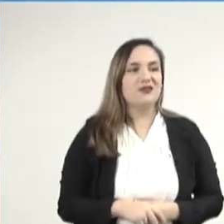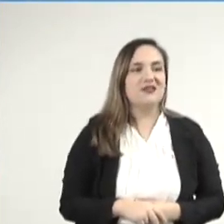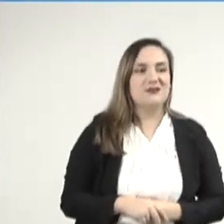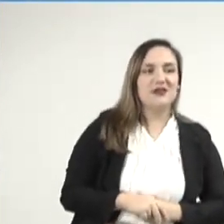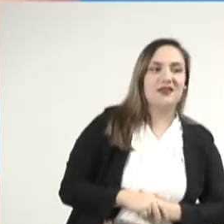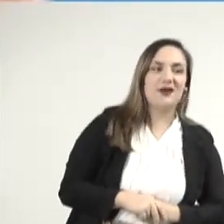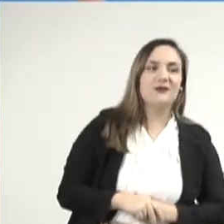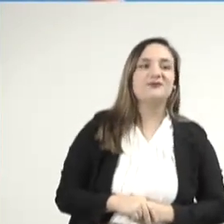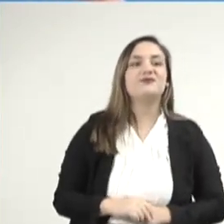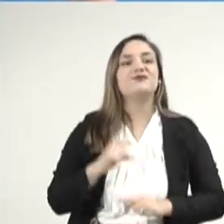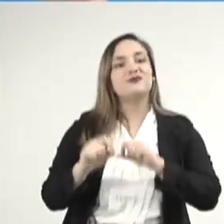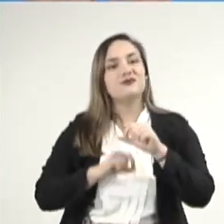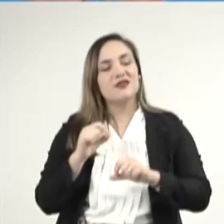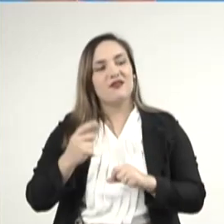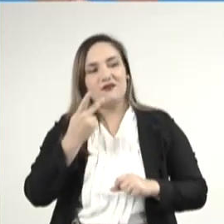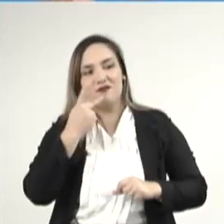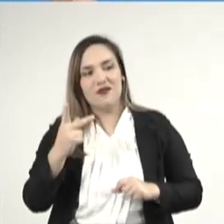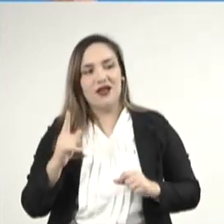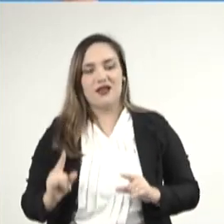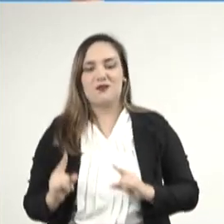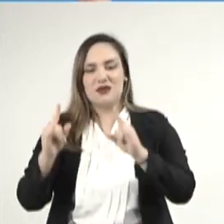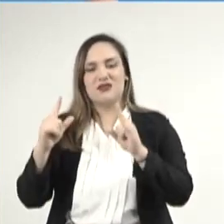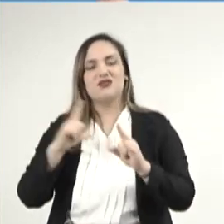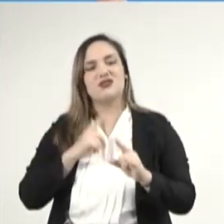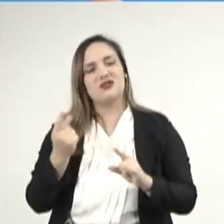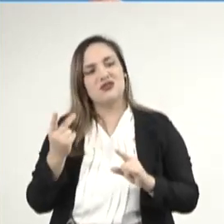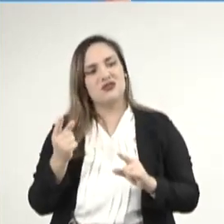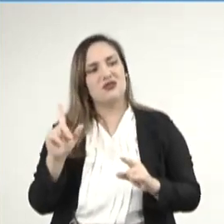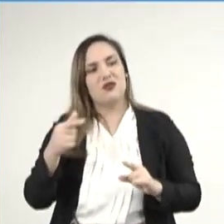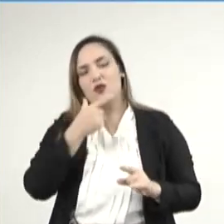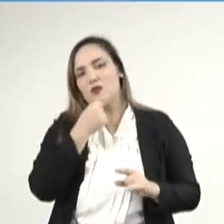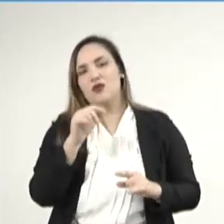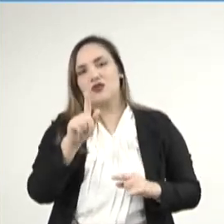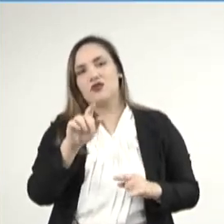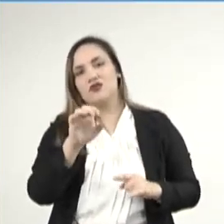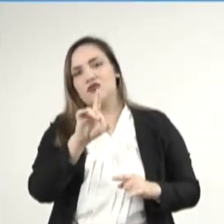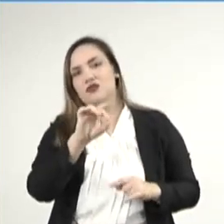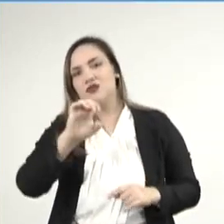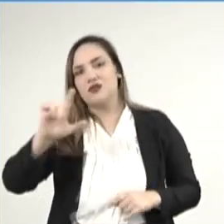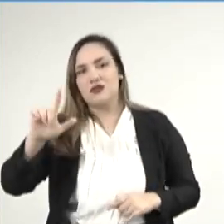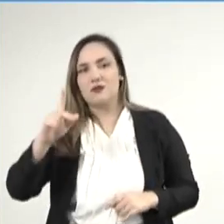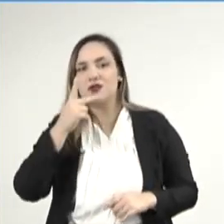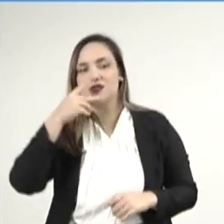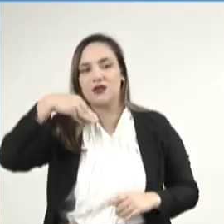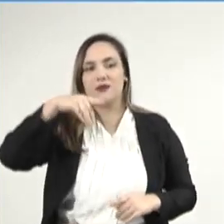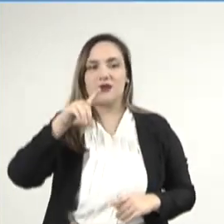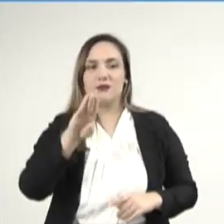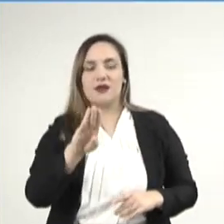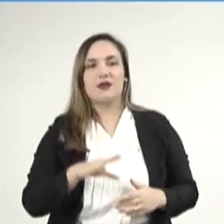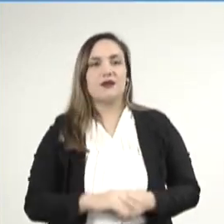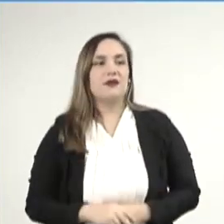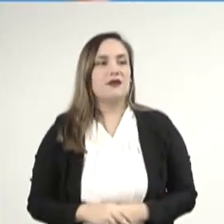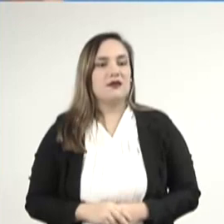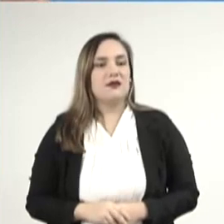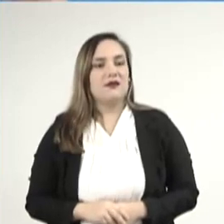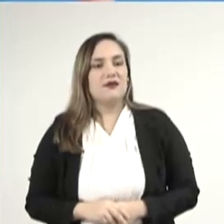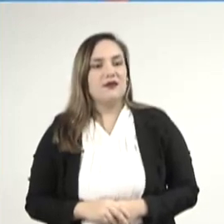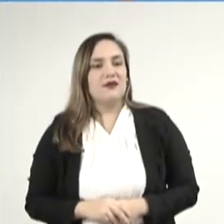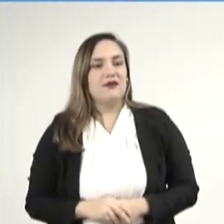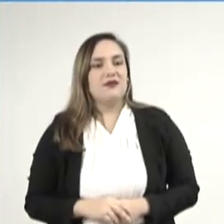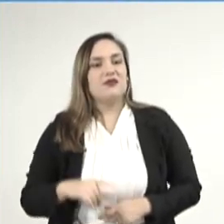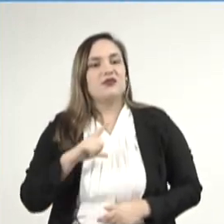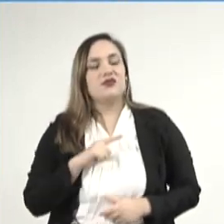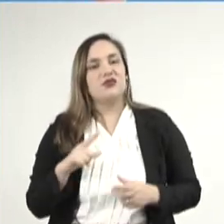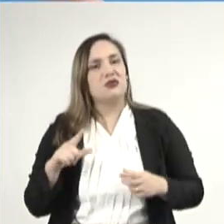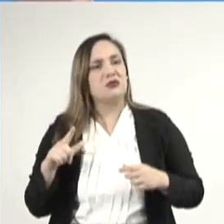nada. Essa história de apartamento cheio de dinheiro era daquele Gedel Vieira Lima do MDB. Aquele apartamento